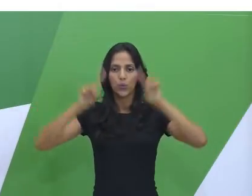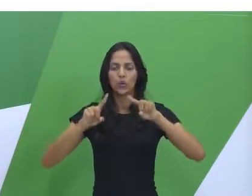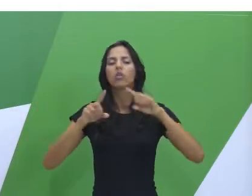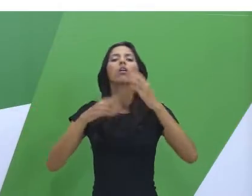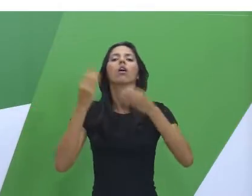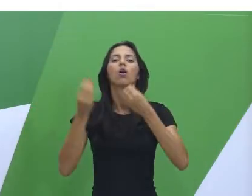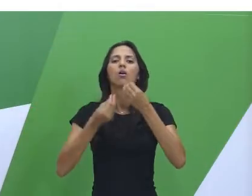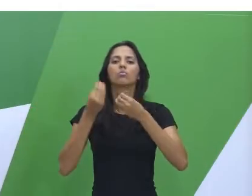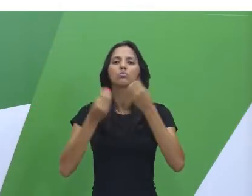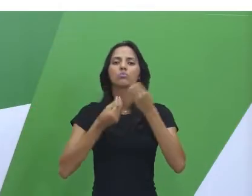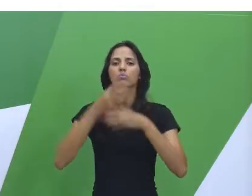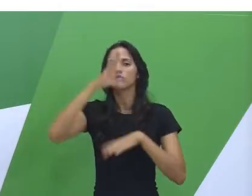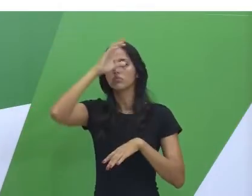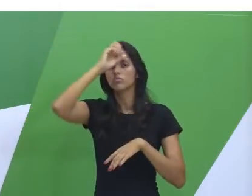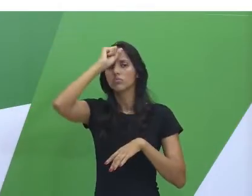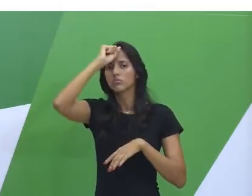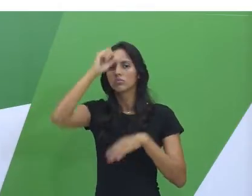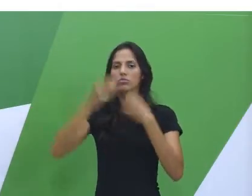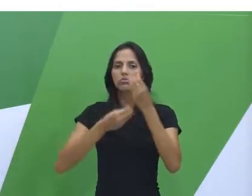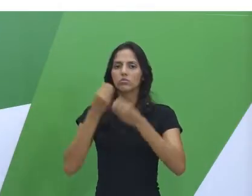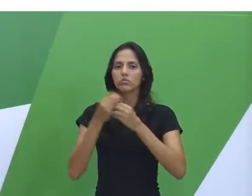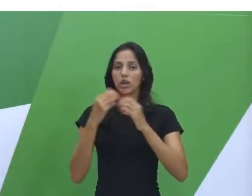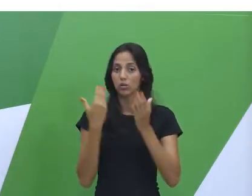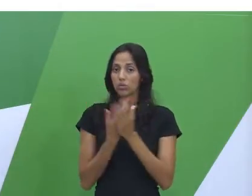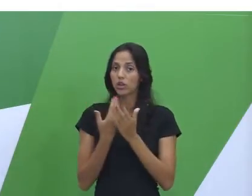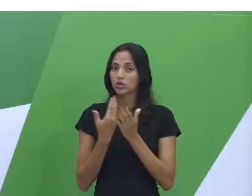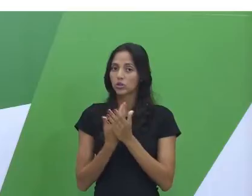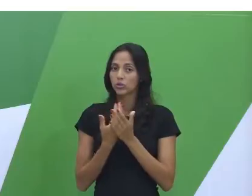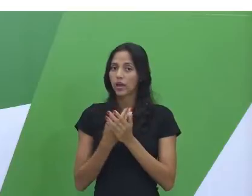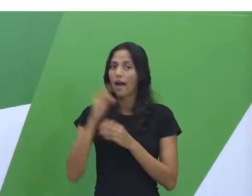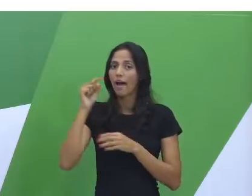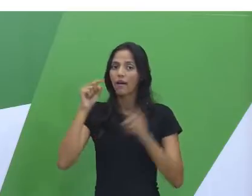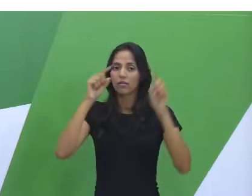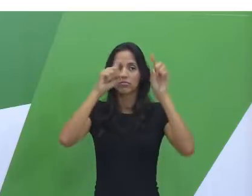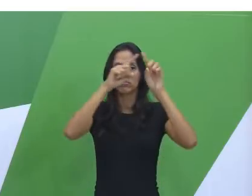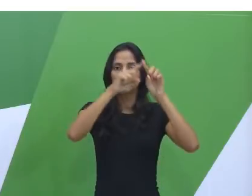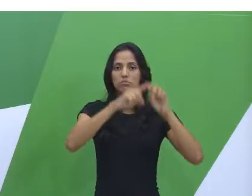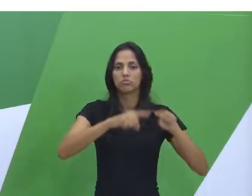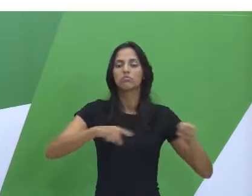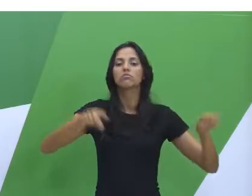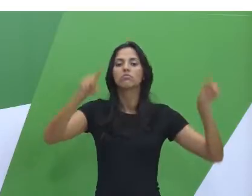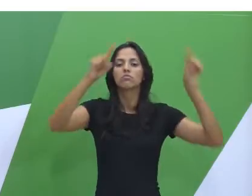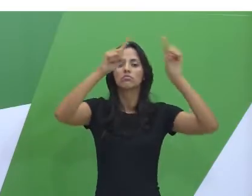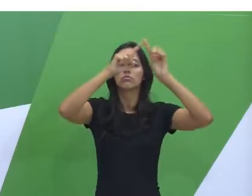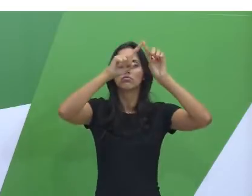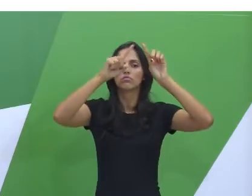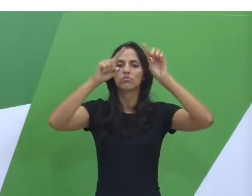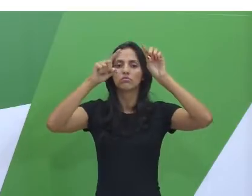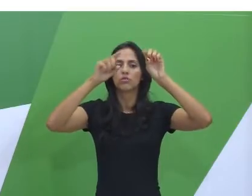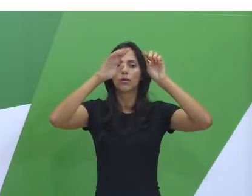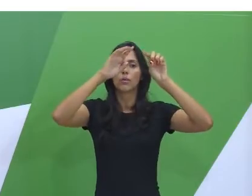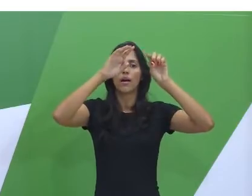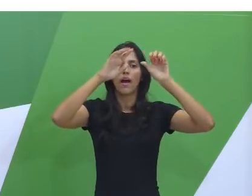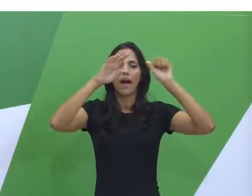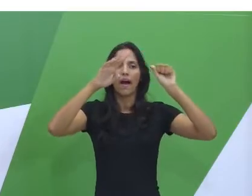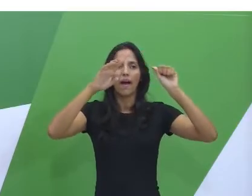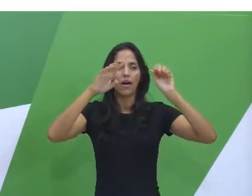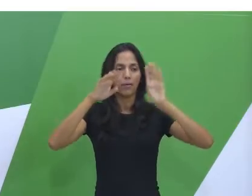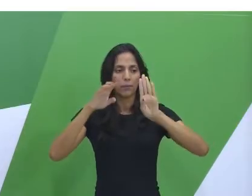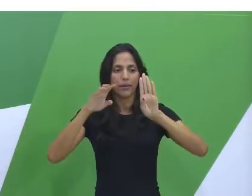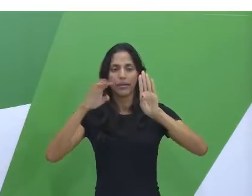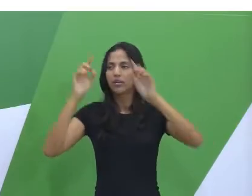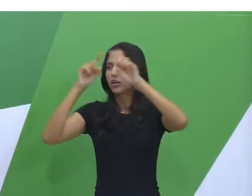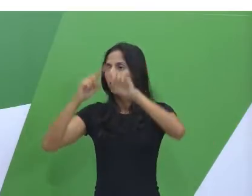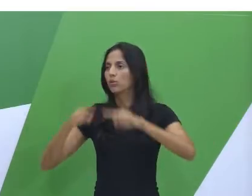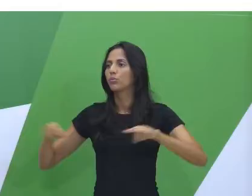convenção será predominante em nosso estudo. Então, olha aqui o que é que eu tenho. O arco indo de A para B, no sentido anti-horário.